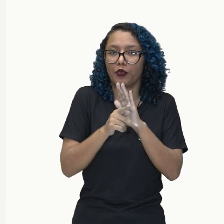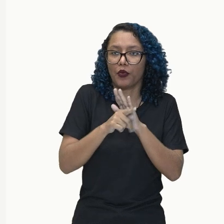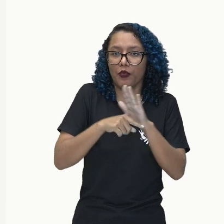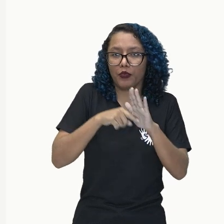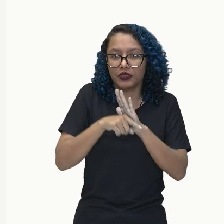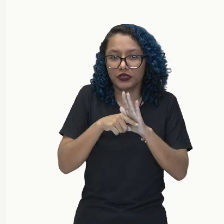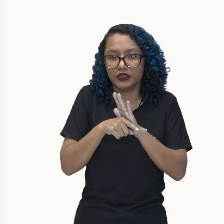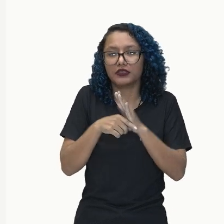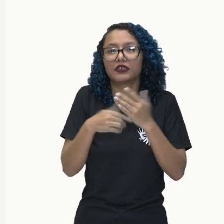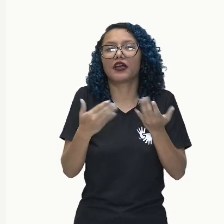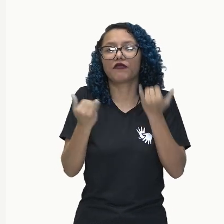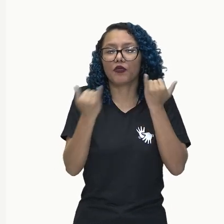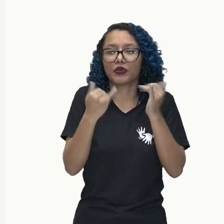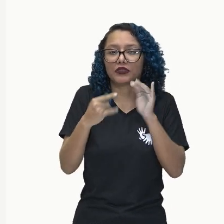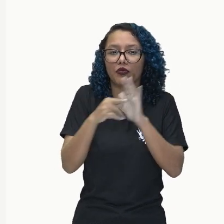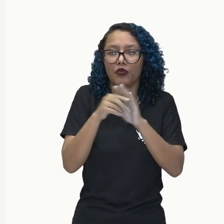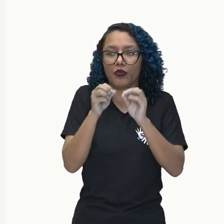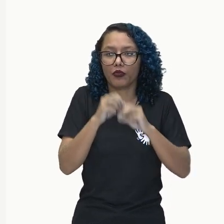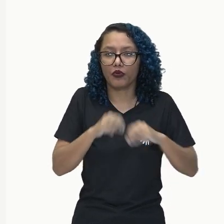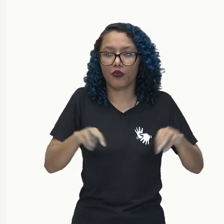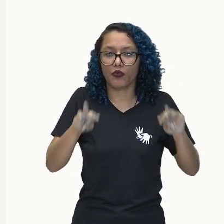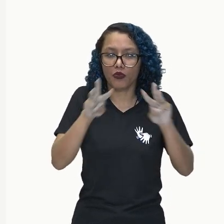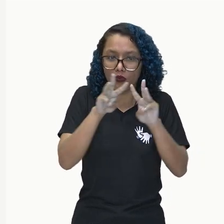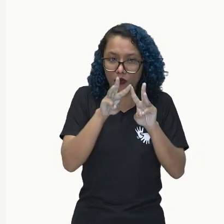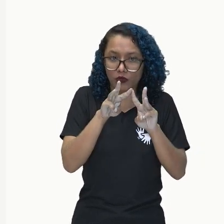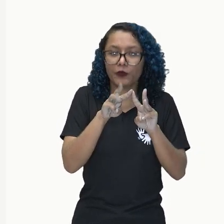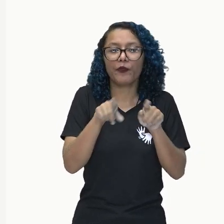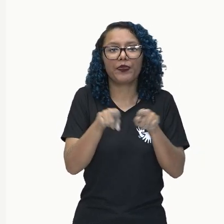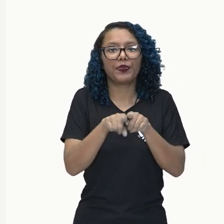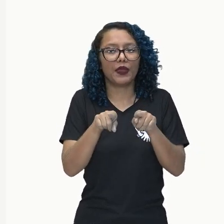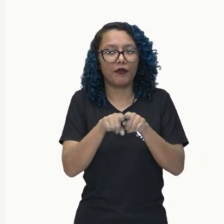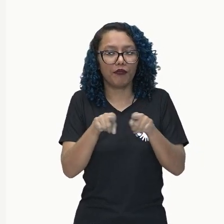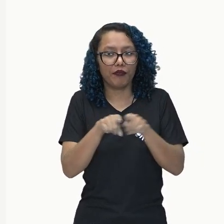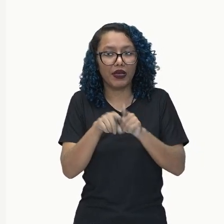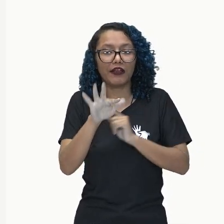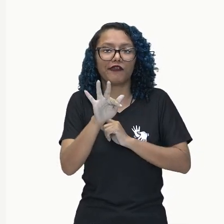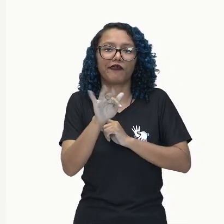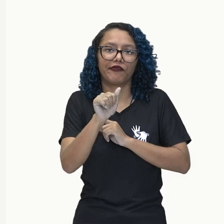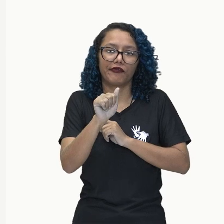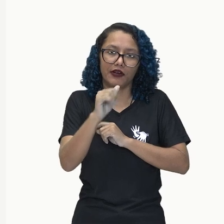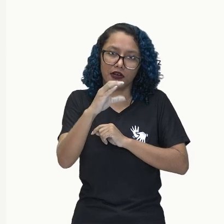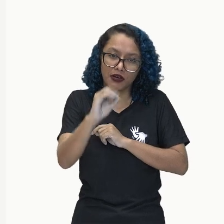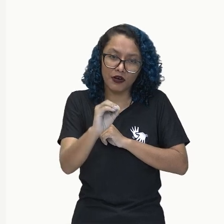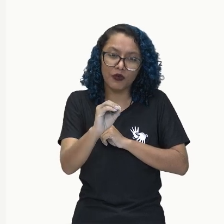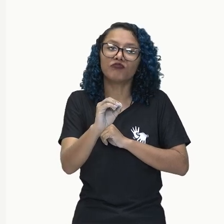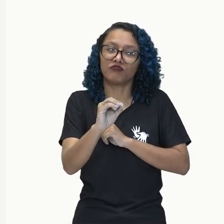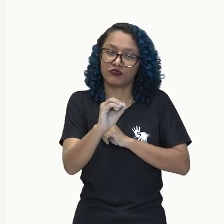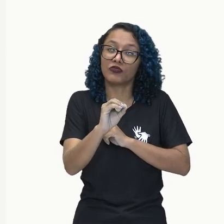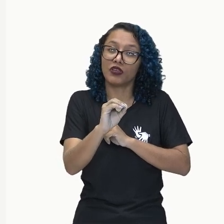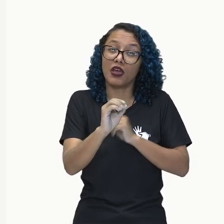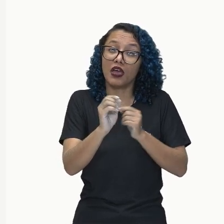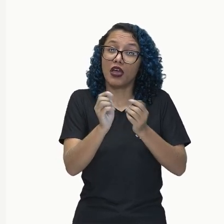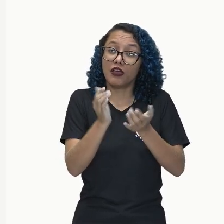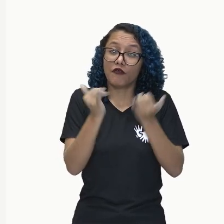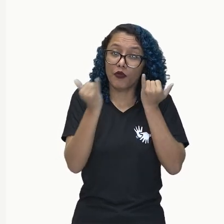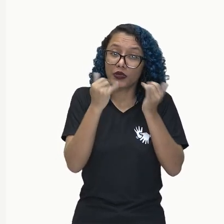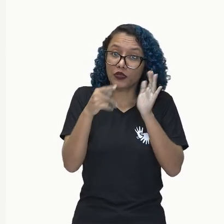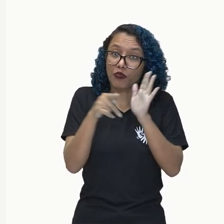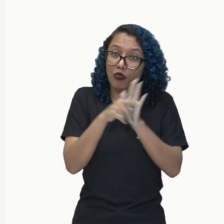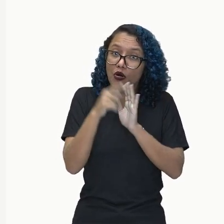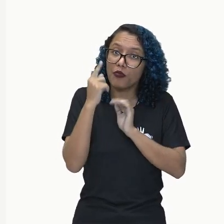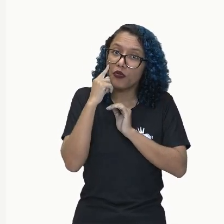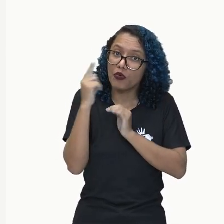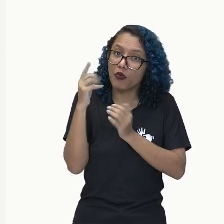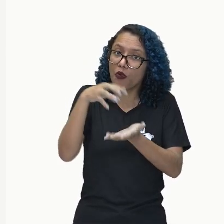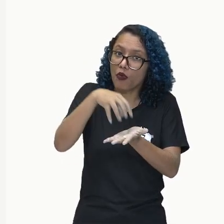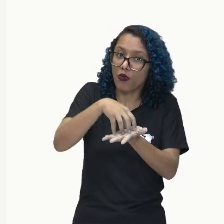a alimentação e agricultura também, que é a FAO, né? Ela trouxe esses dados levantados pela